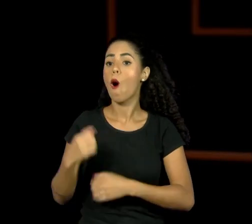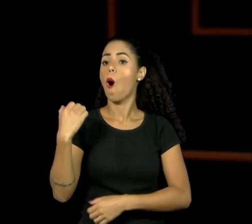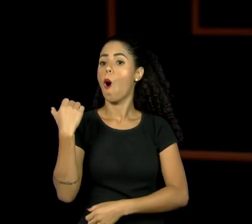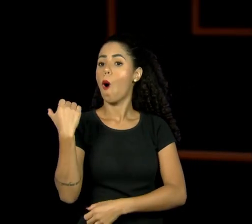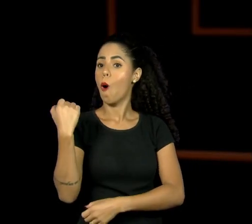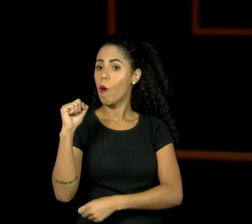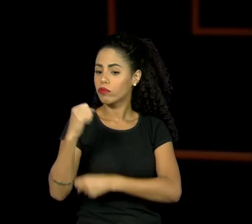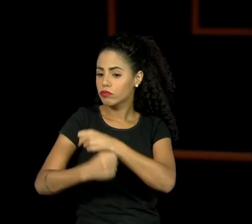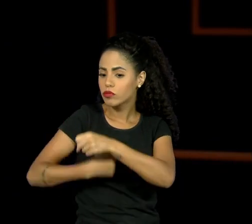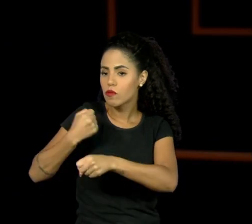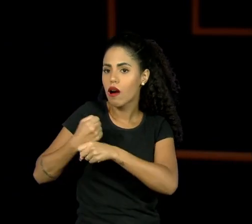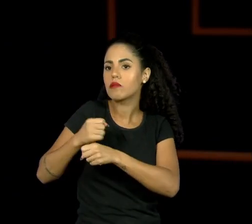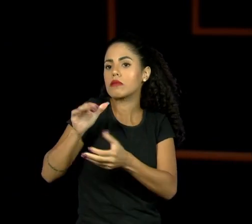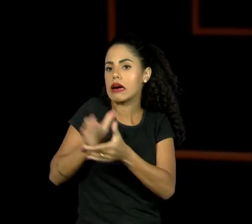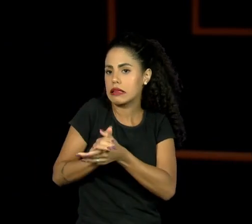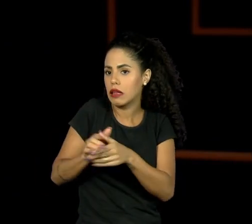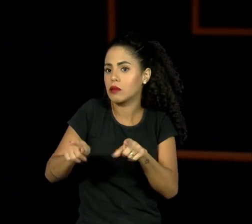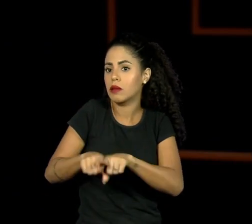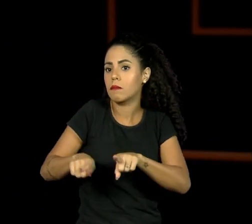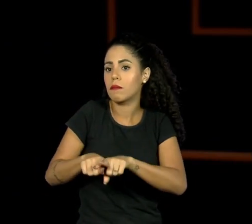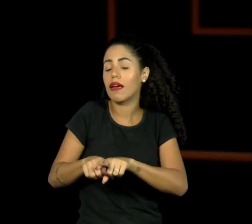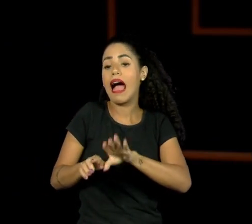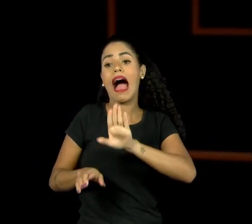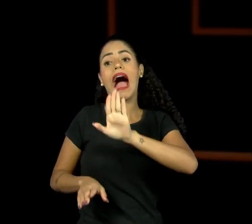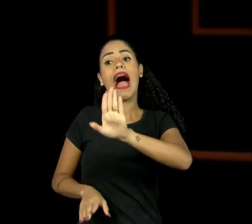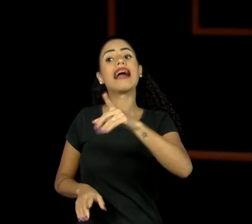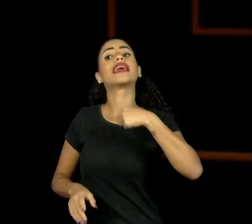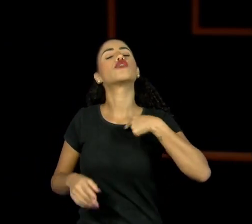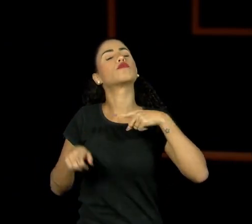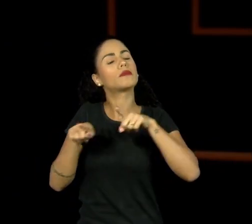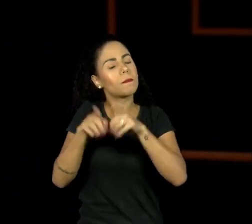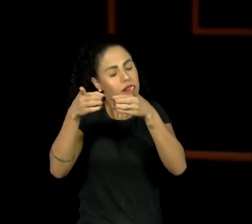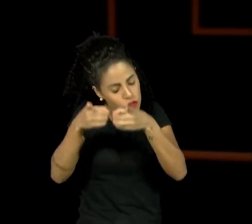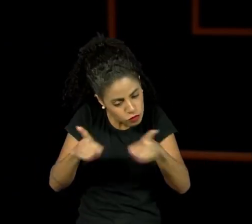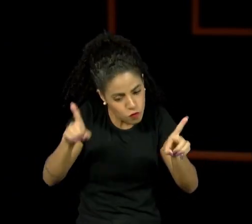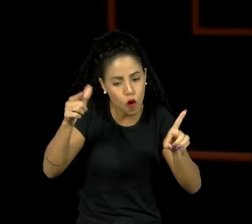anos juntos, né? E aí a gente se separa